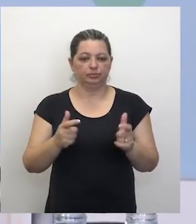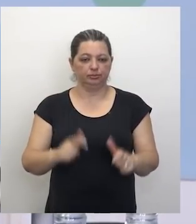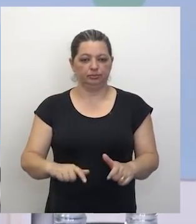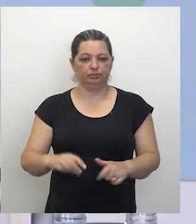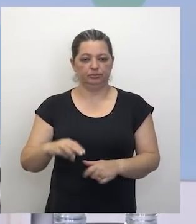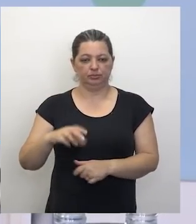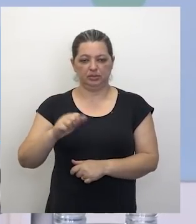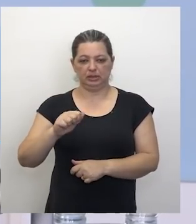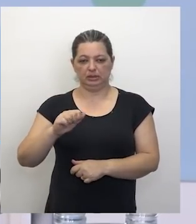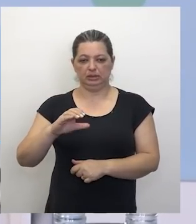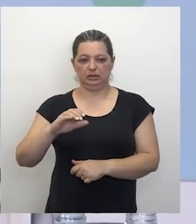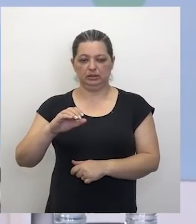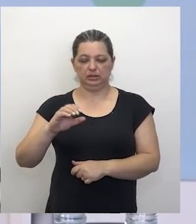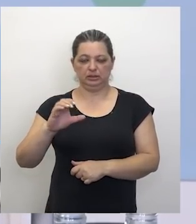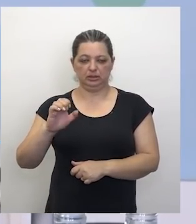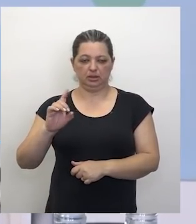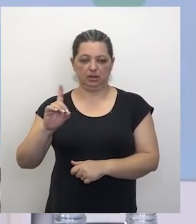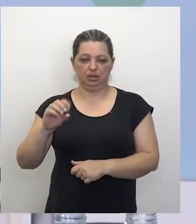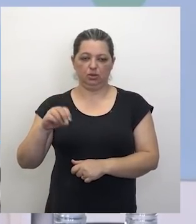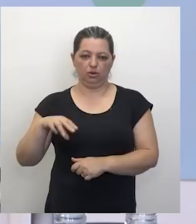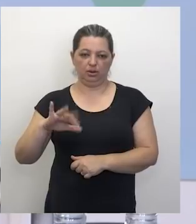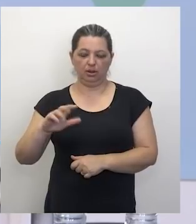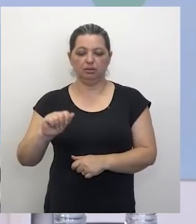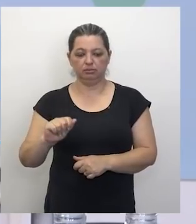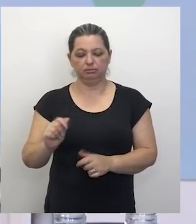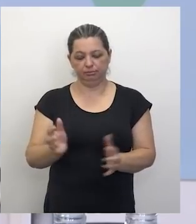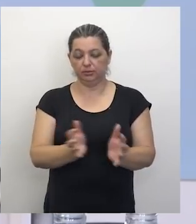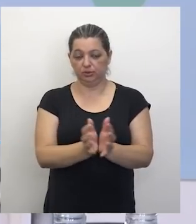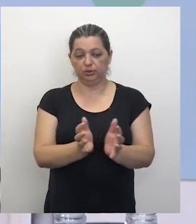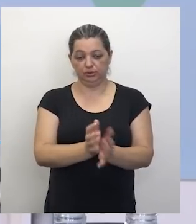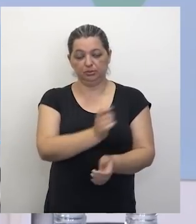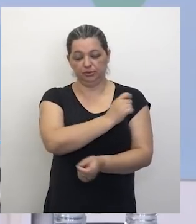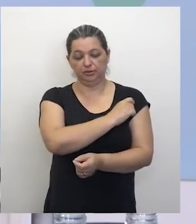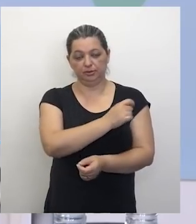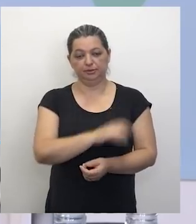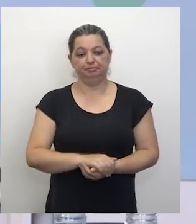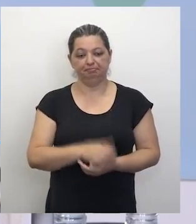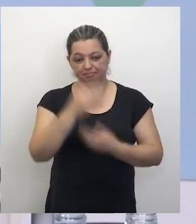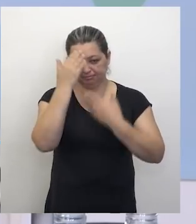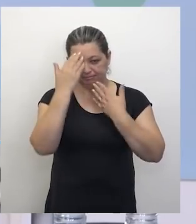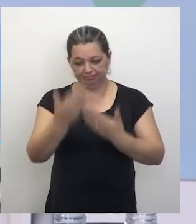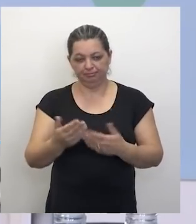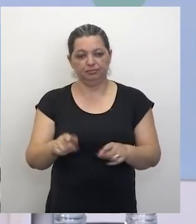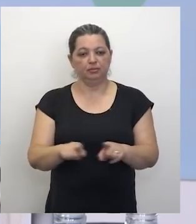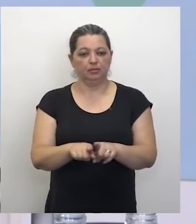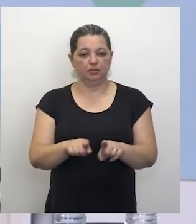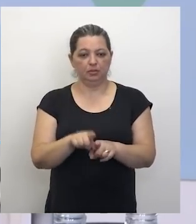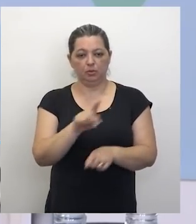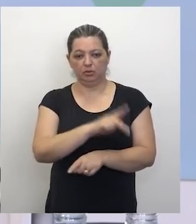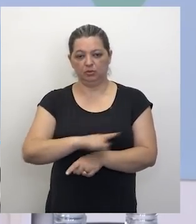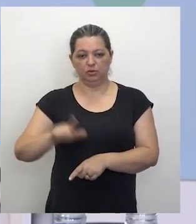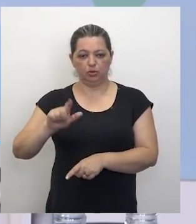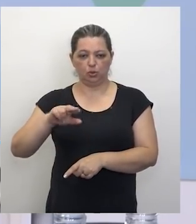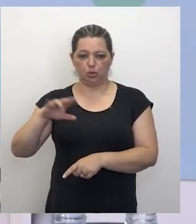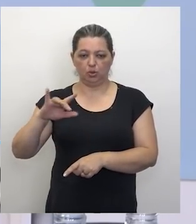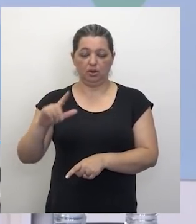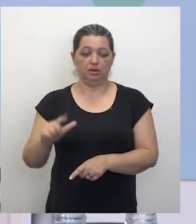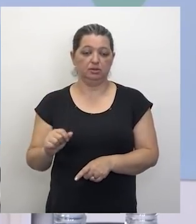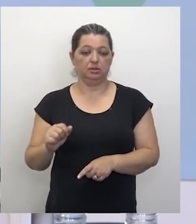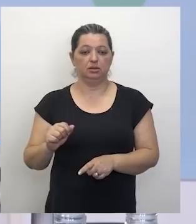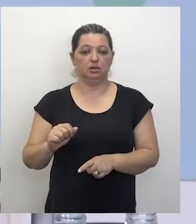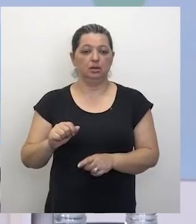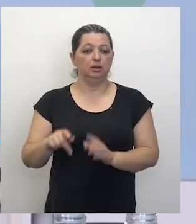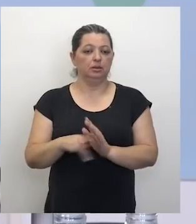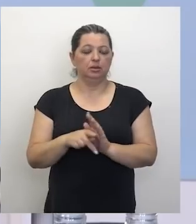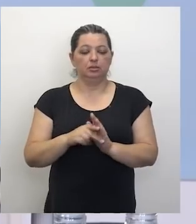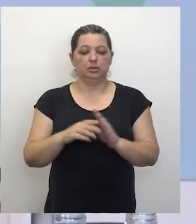Macedônia, aqui com a gente e com as turmas dele. Valeu, Roberto. Obrigado. Professor Luiz Carlos também está com a turma dele. Perímetro aumenta 5 vezes e a